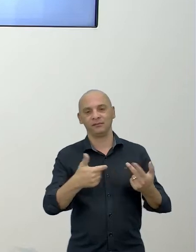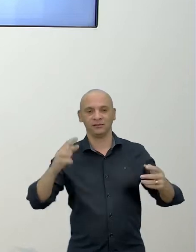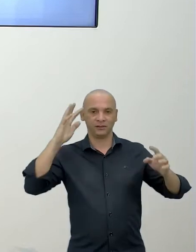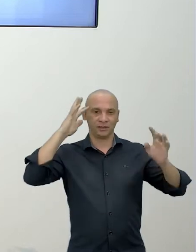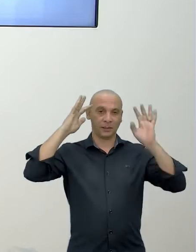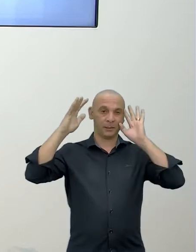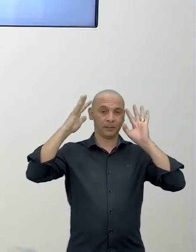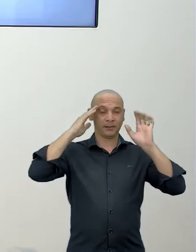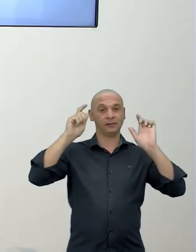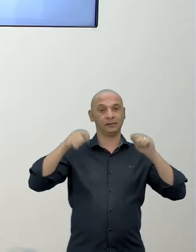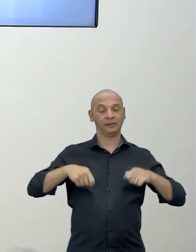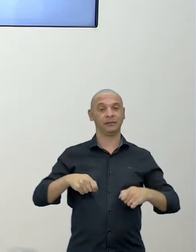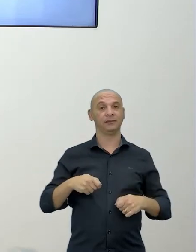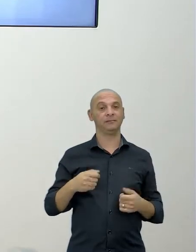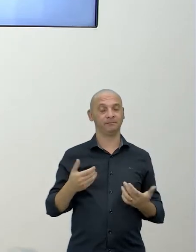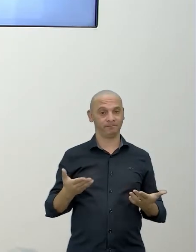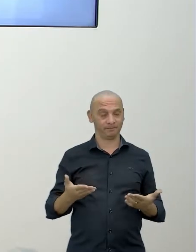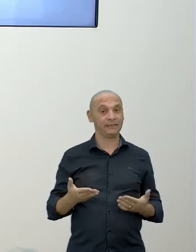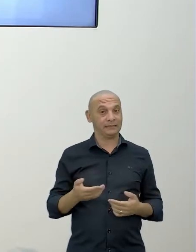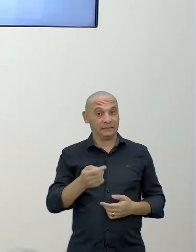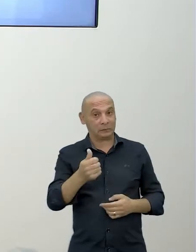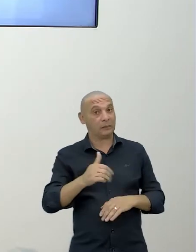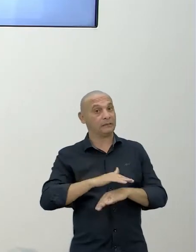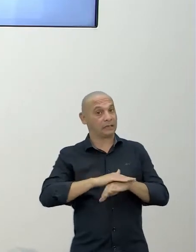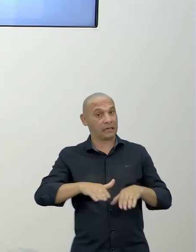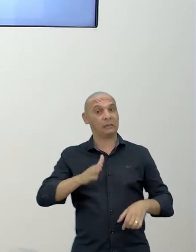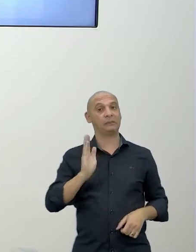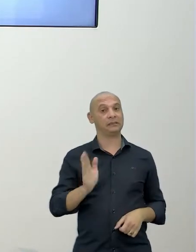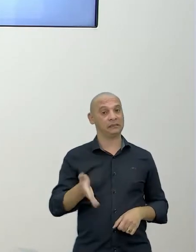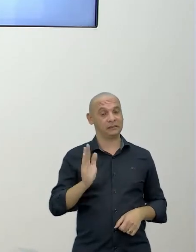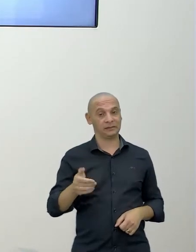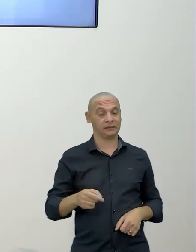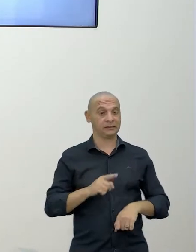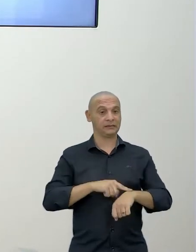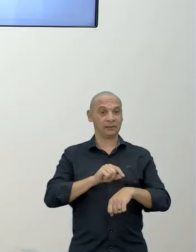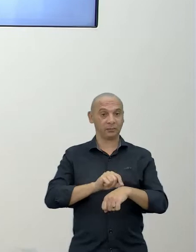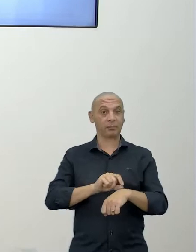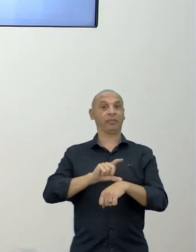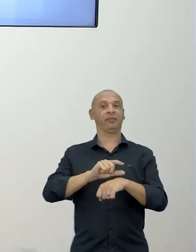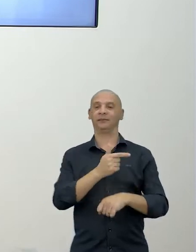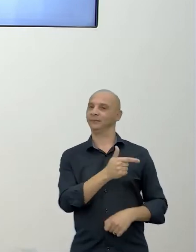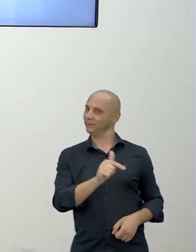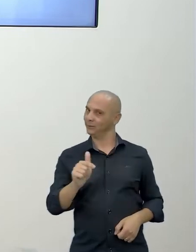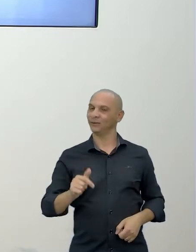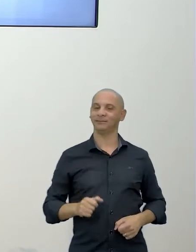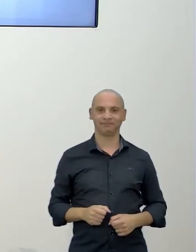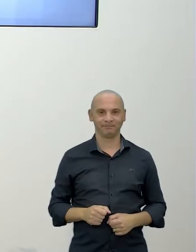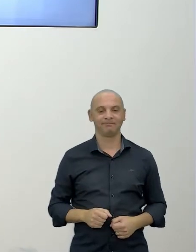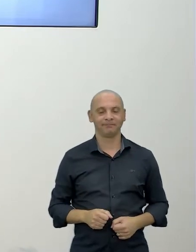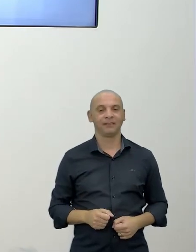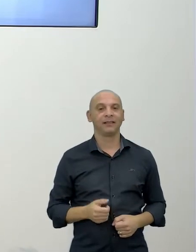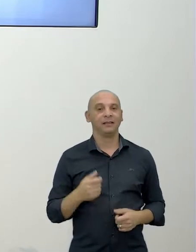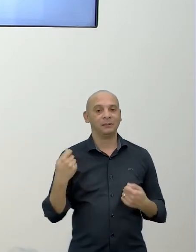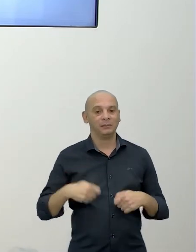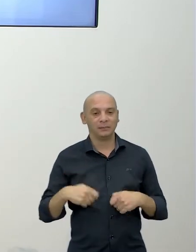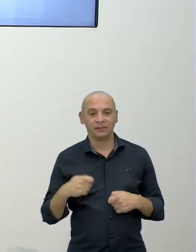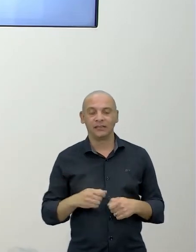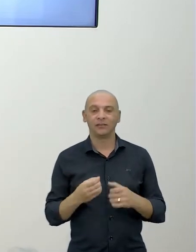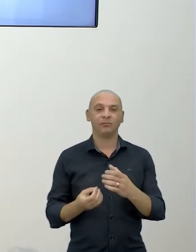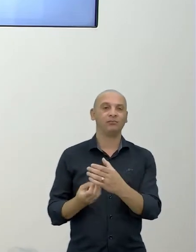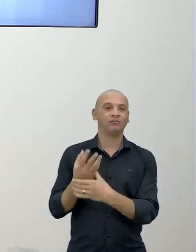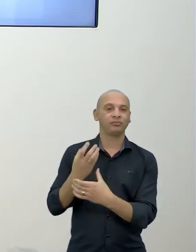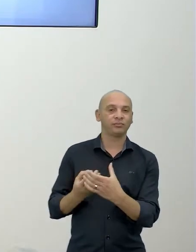ainda não rolou, esse é o momento que você vai poder ter para realizar e pensar nisso, porque assim, 45 do segundo tempo,